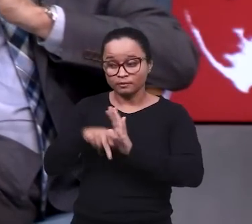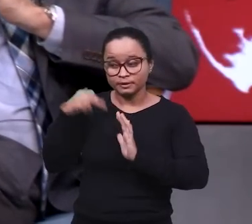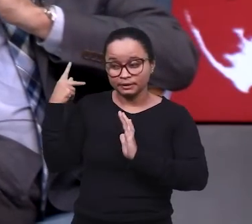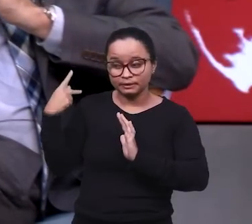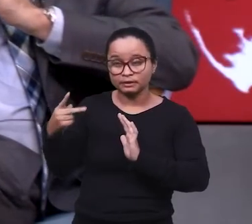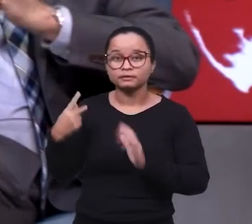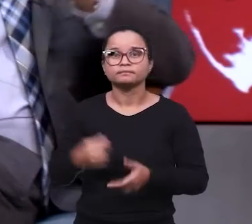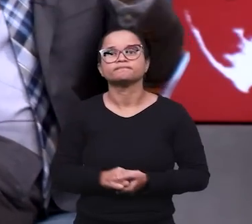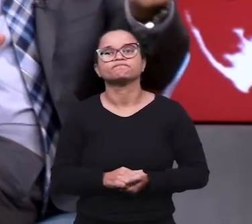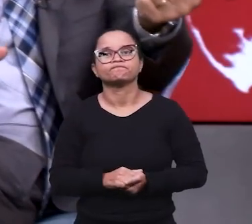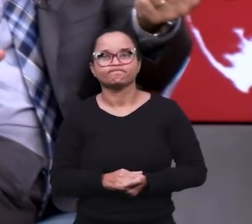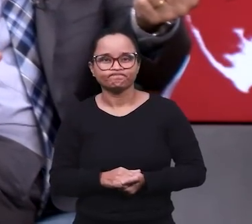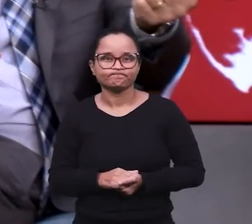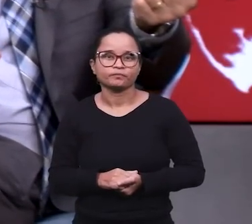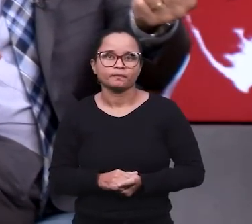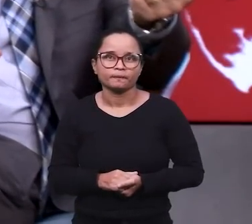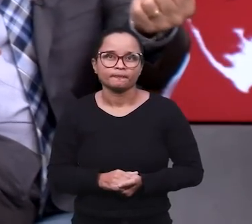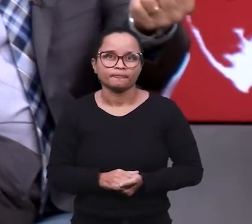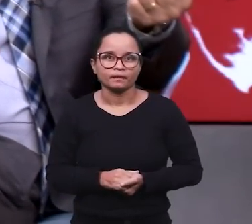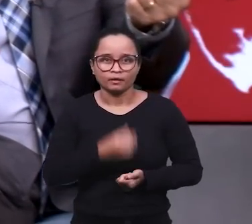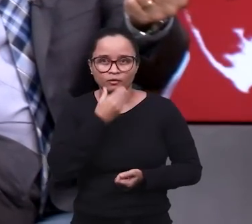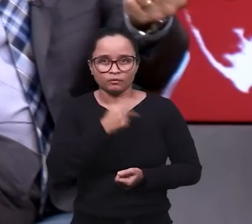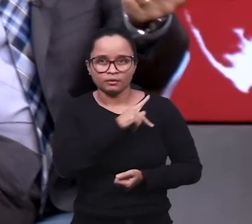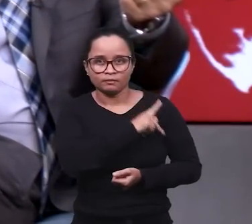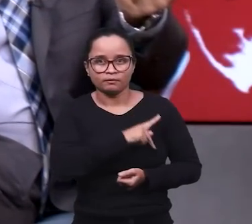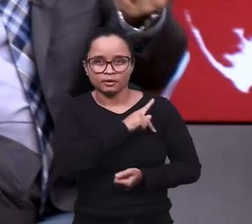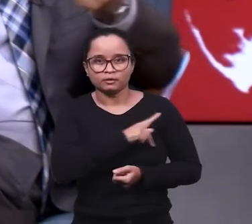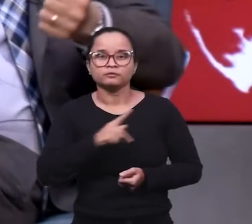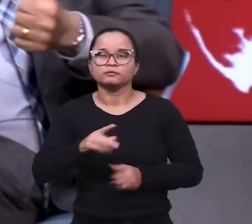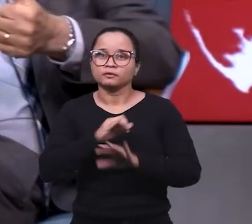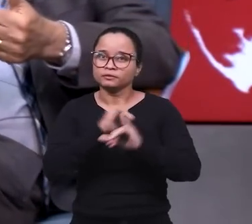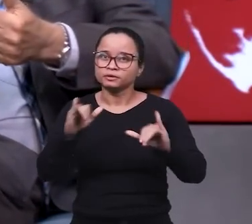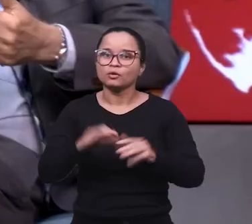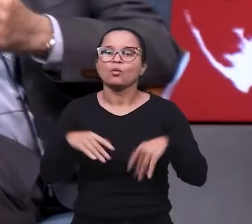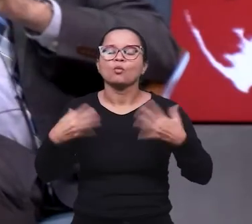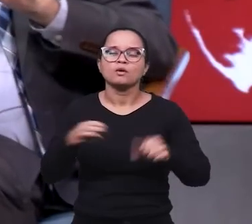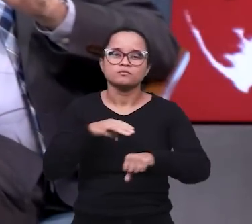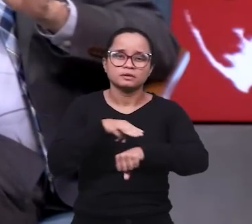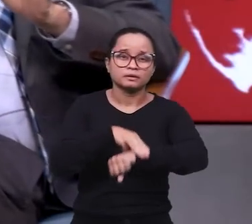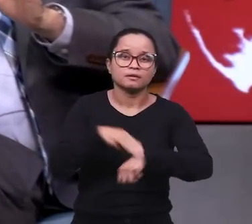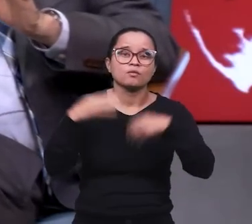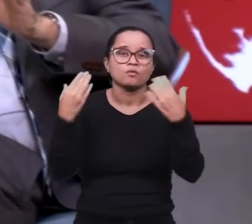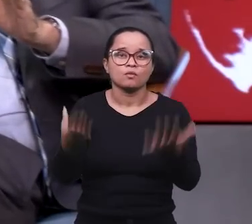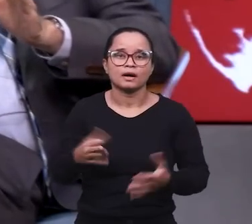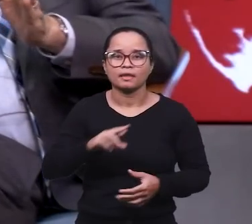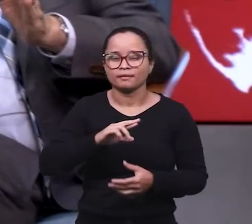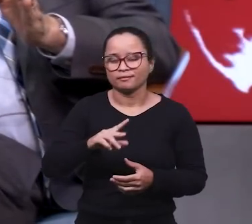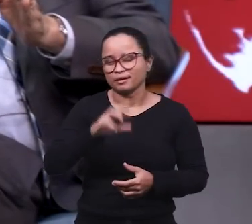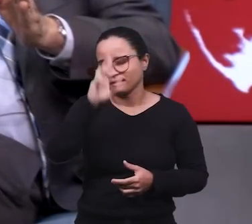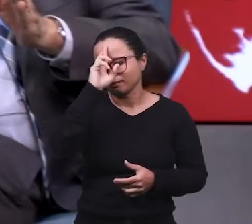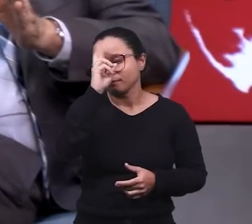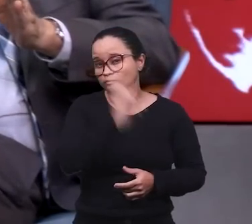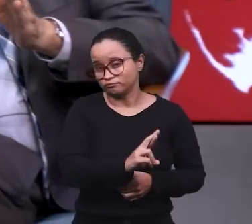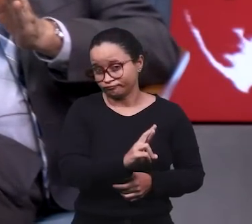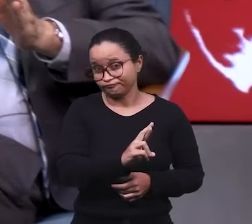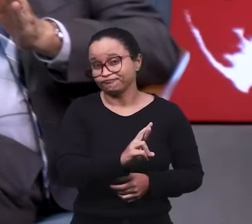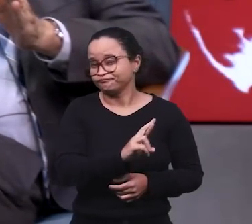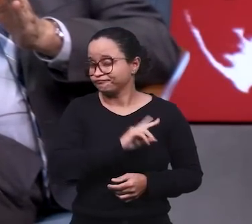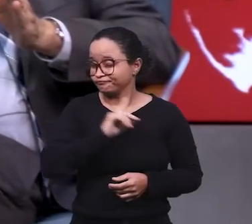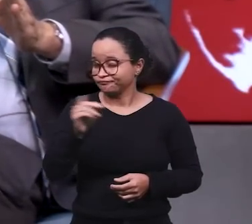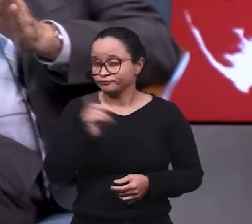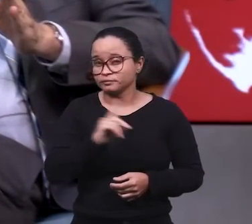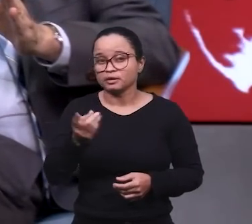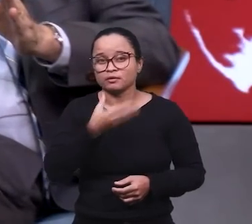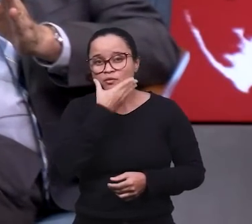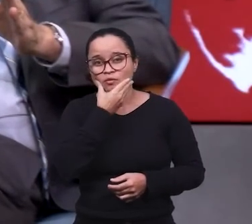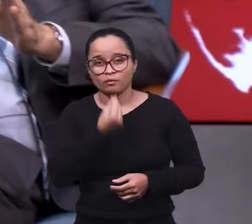dele. O ministério que Paulo se refere. Qual ministério? Esse ministério não é da letra. E